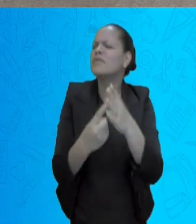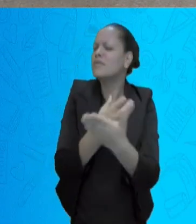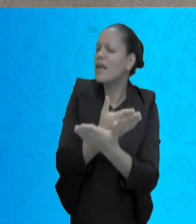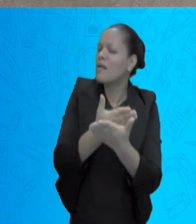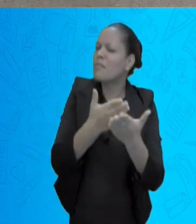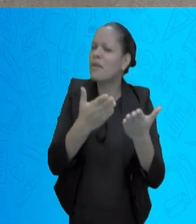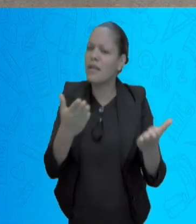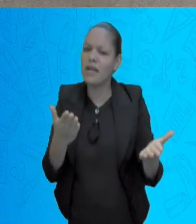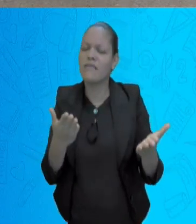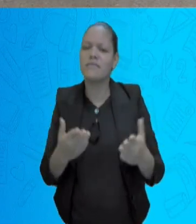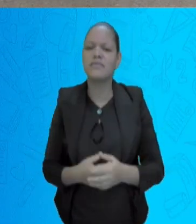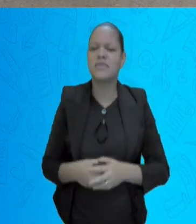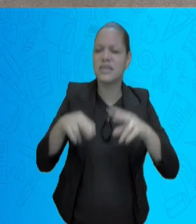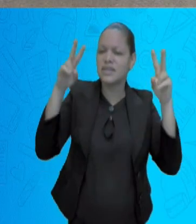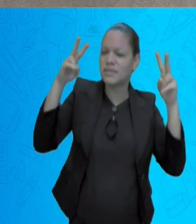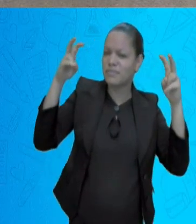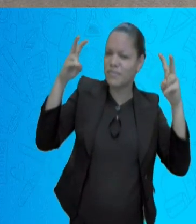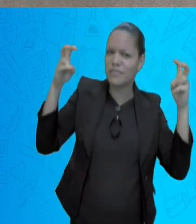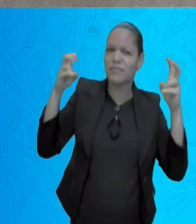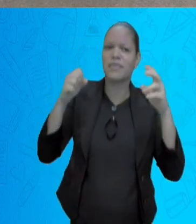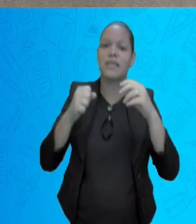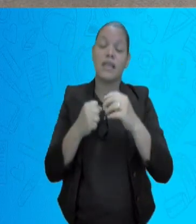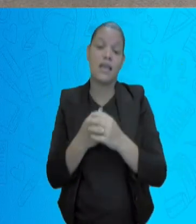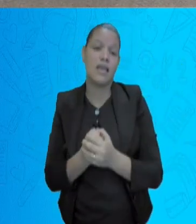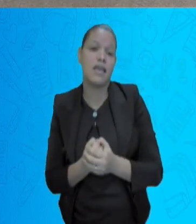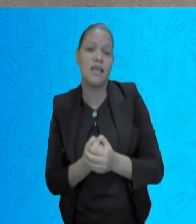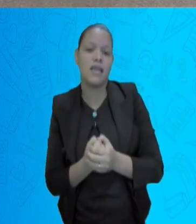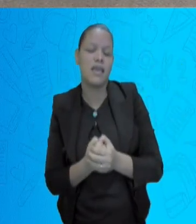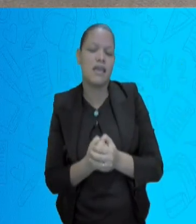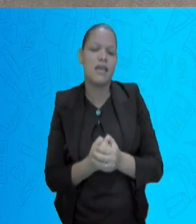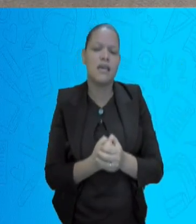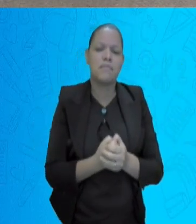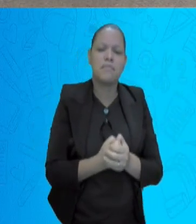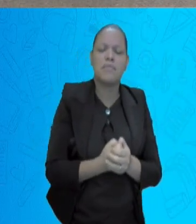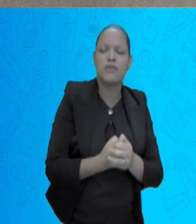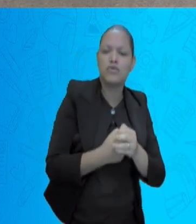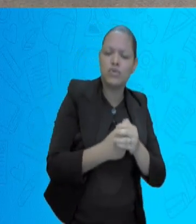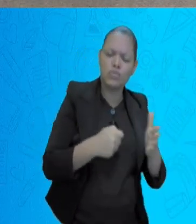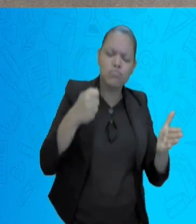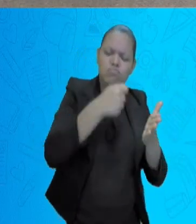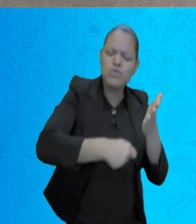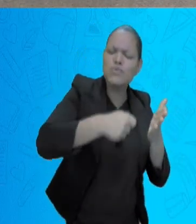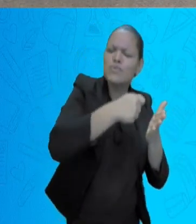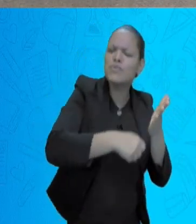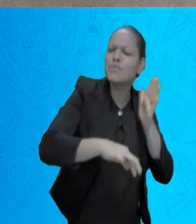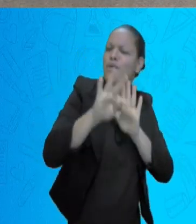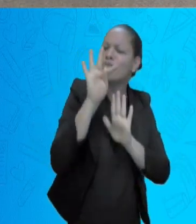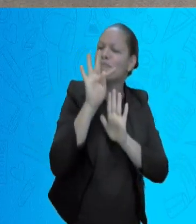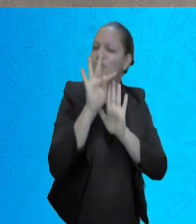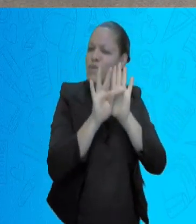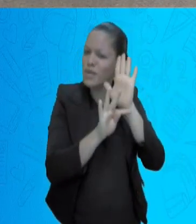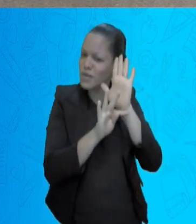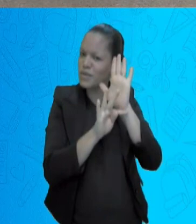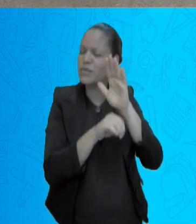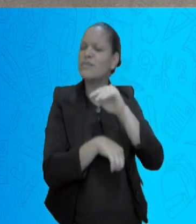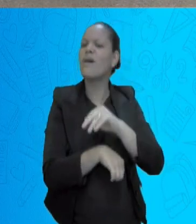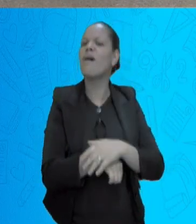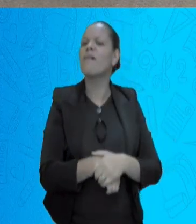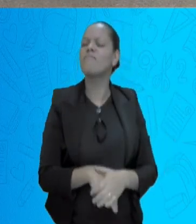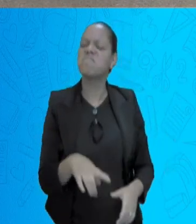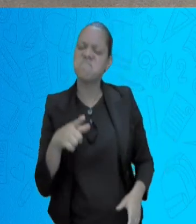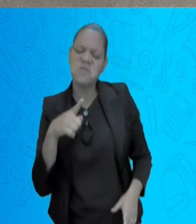bacana. O nosso primeiro assunto é sobre produção textual. Nós já temos uma aula aqui